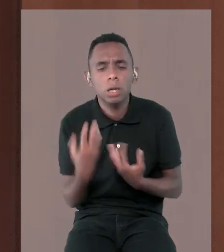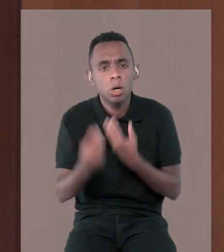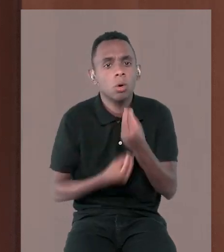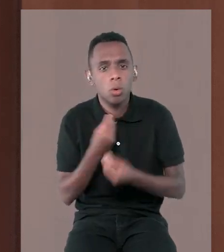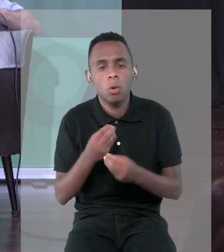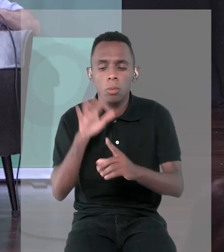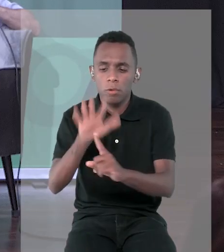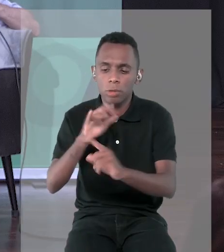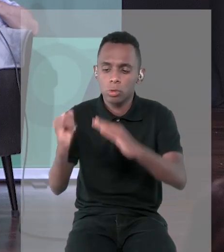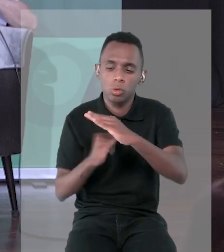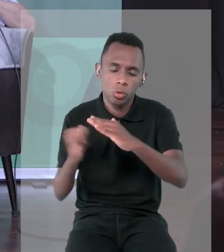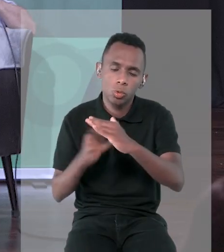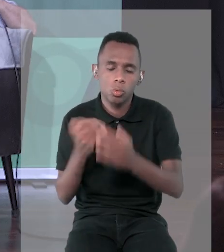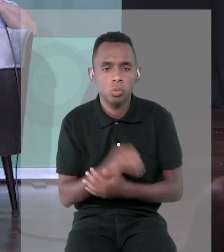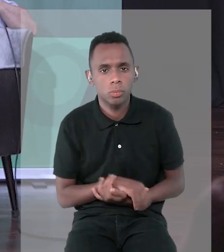com o Instituto Terra.